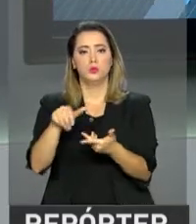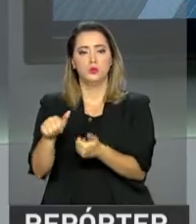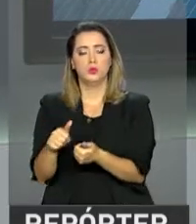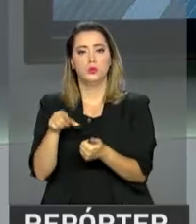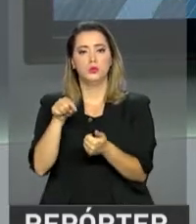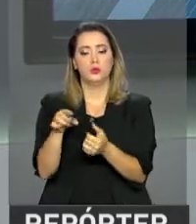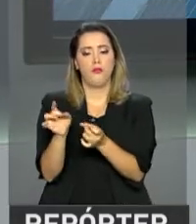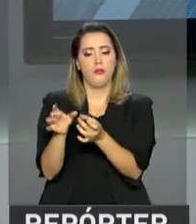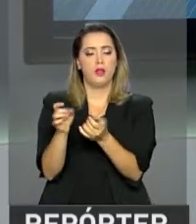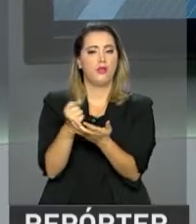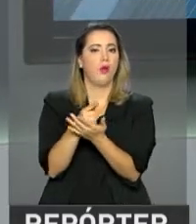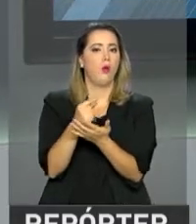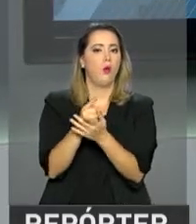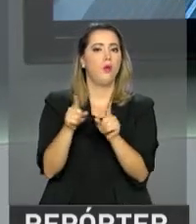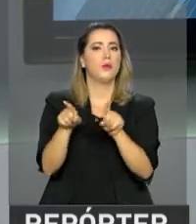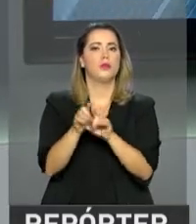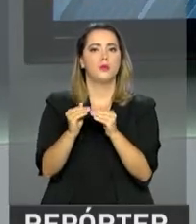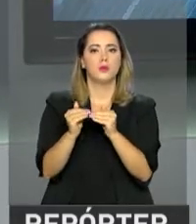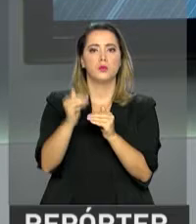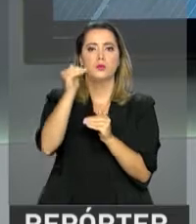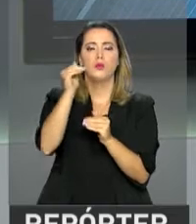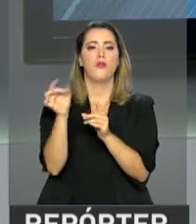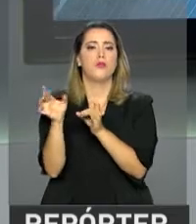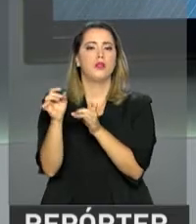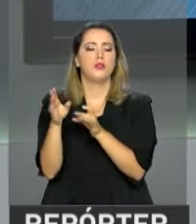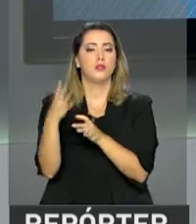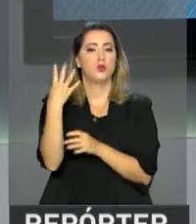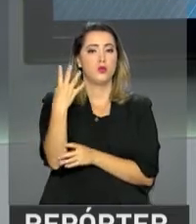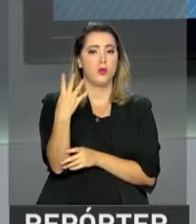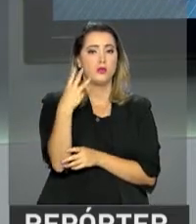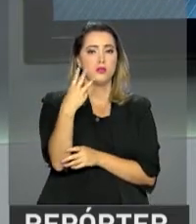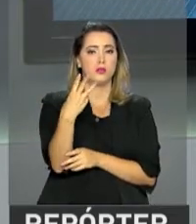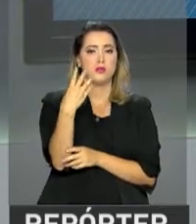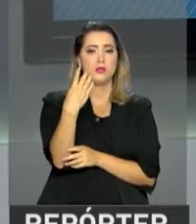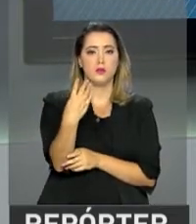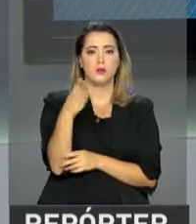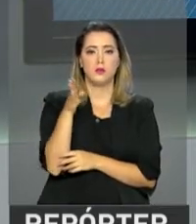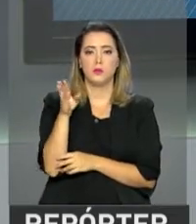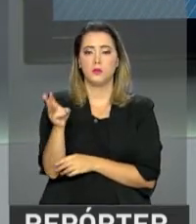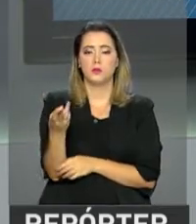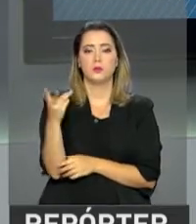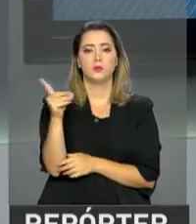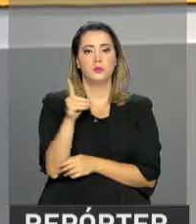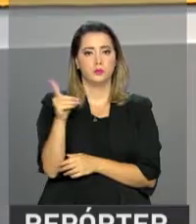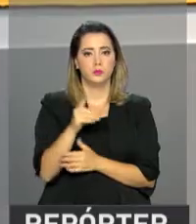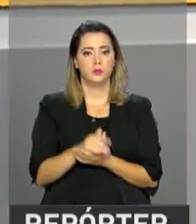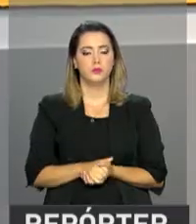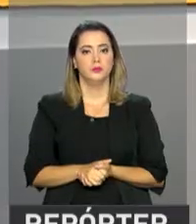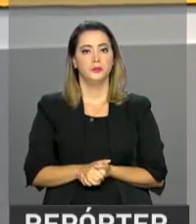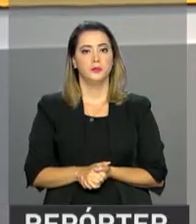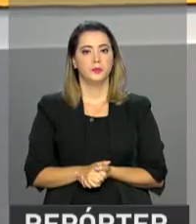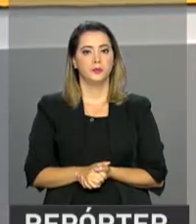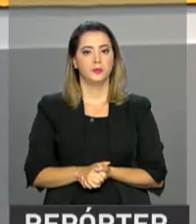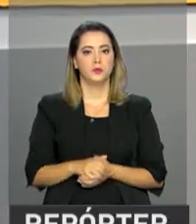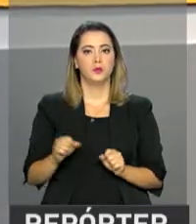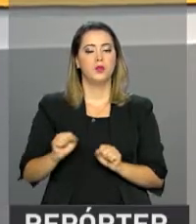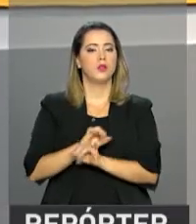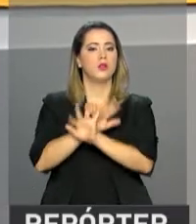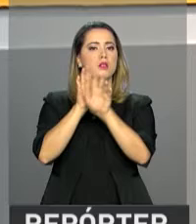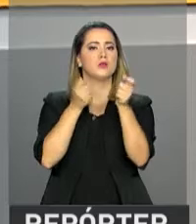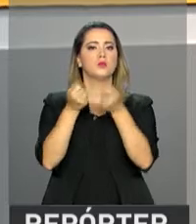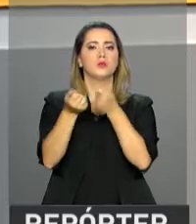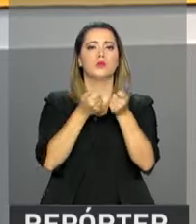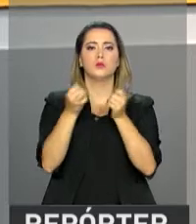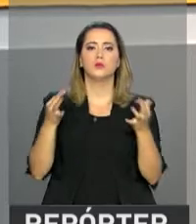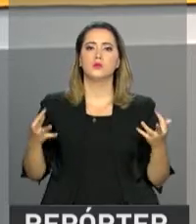ficou positivo em setembro com superávit de 434 milhões de dólares transparência